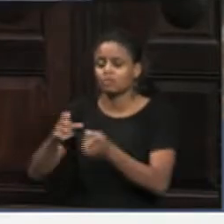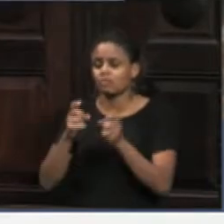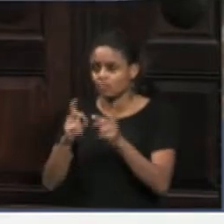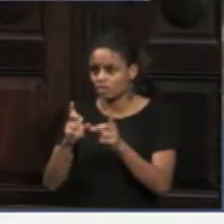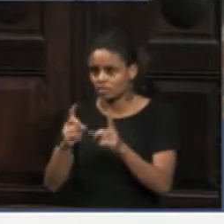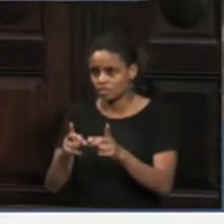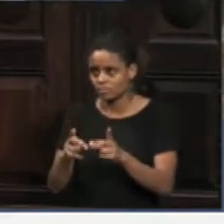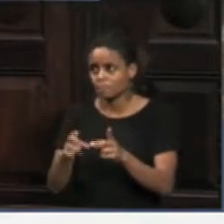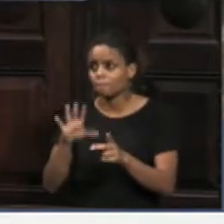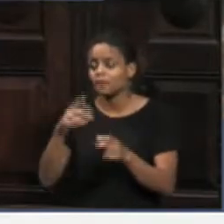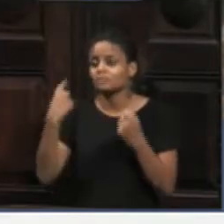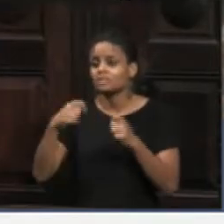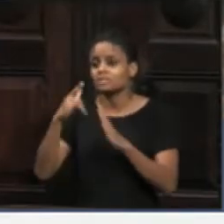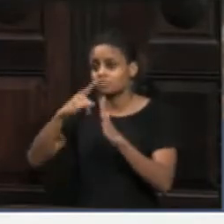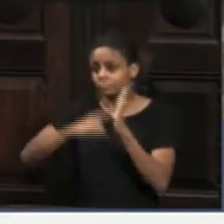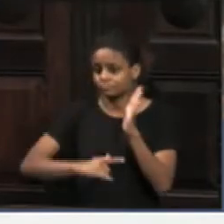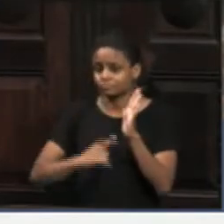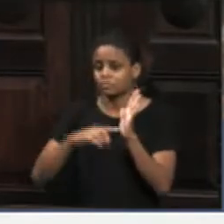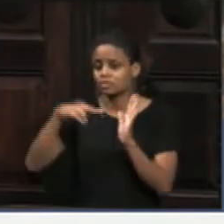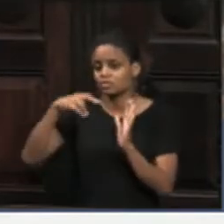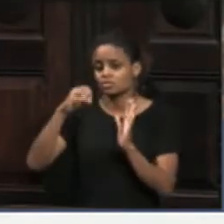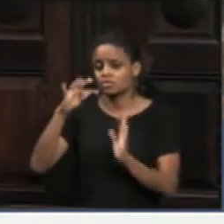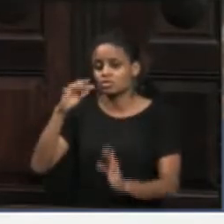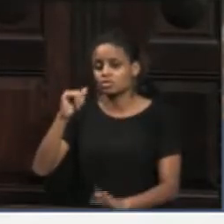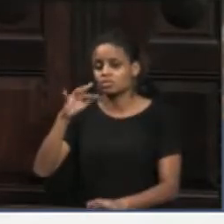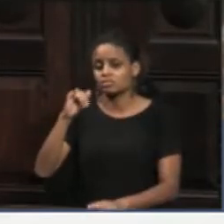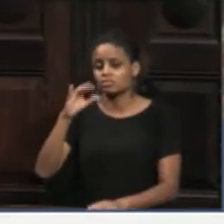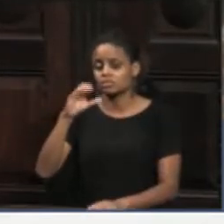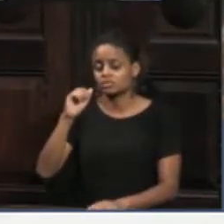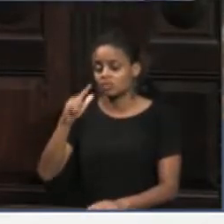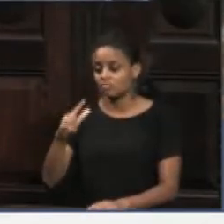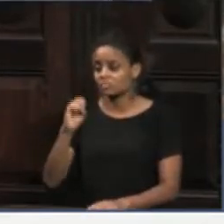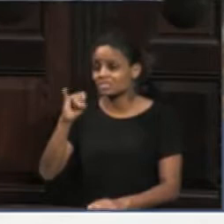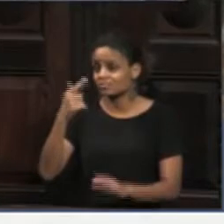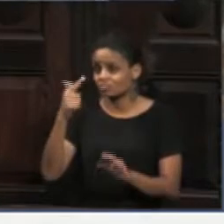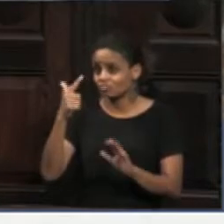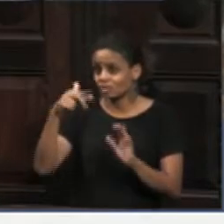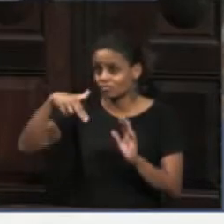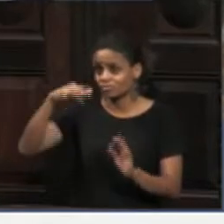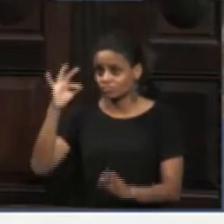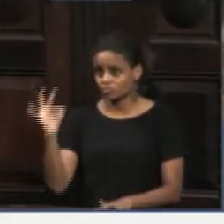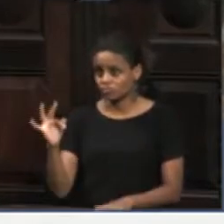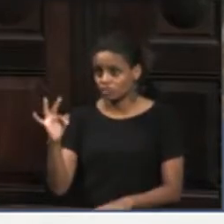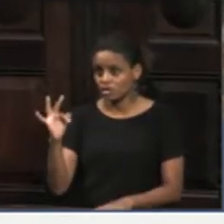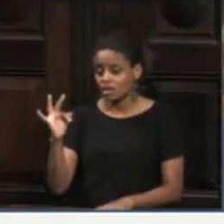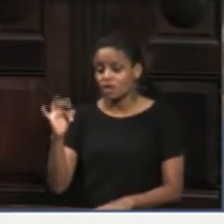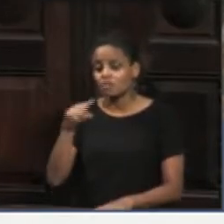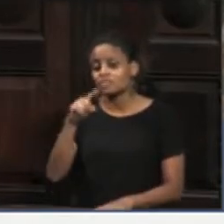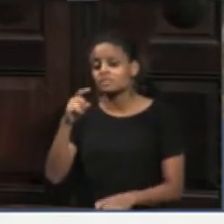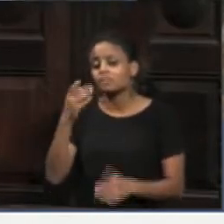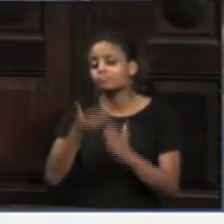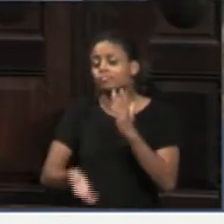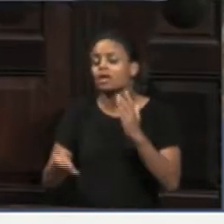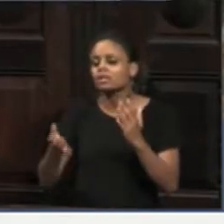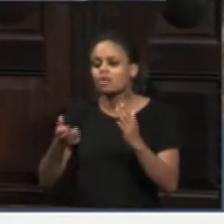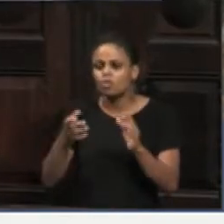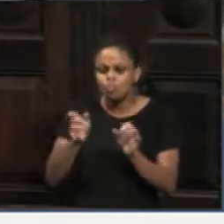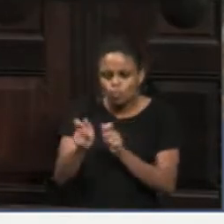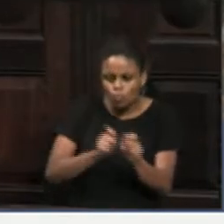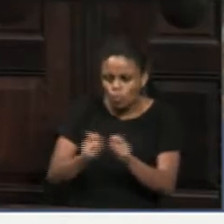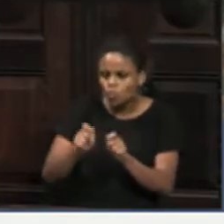fiscal, evidentemente você perdeu o controle do que vai para